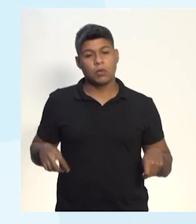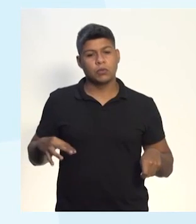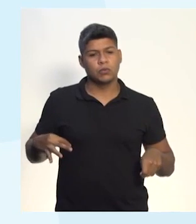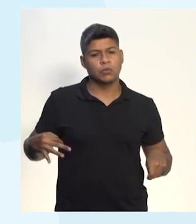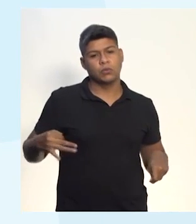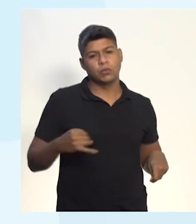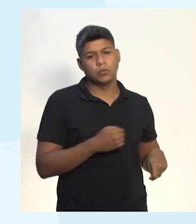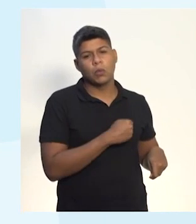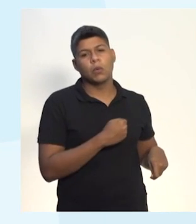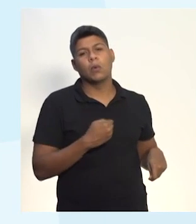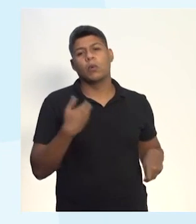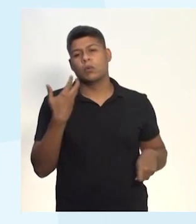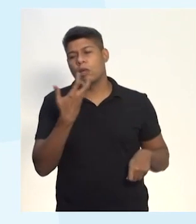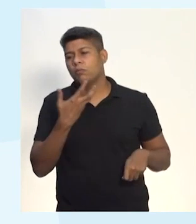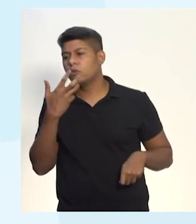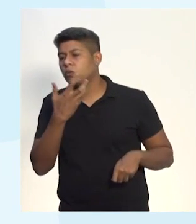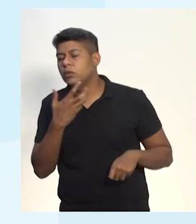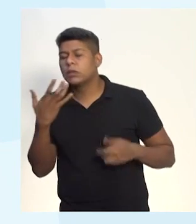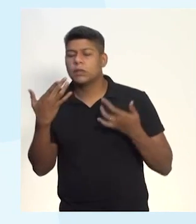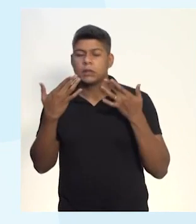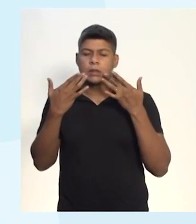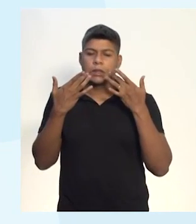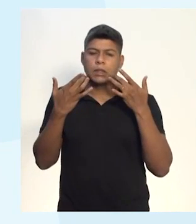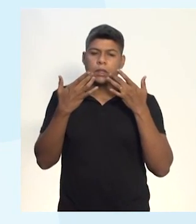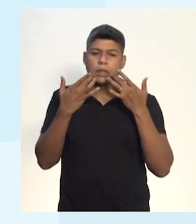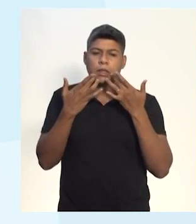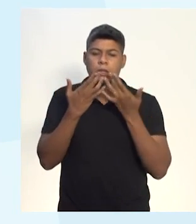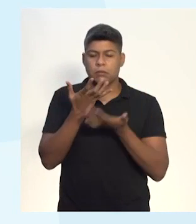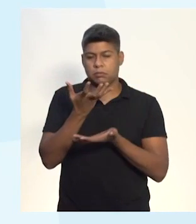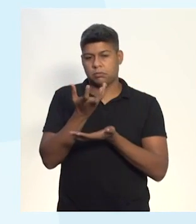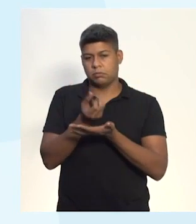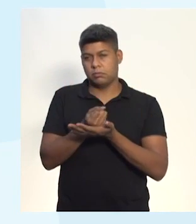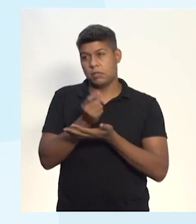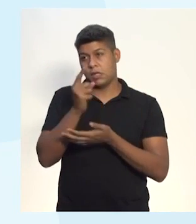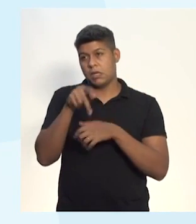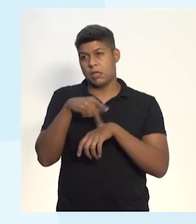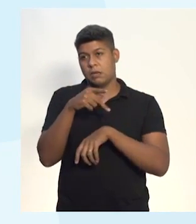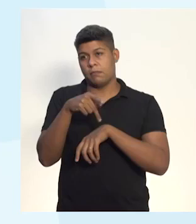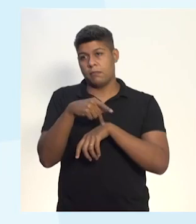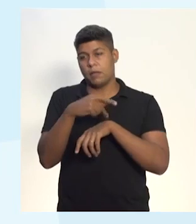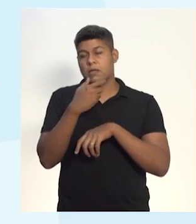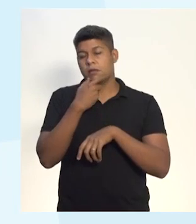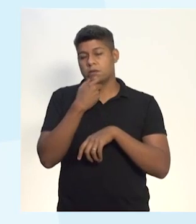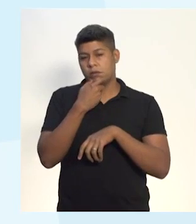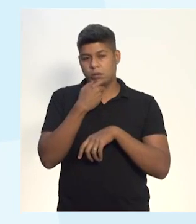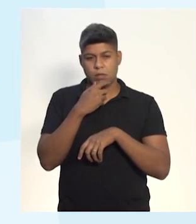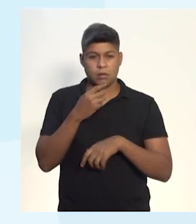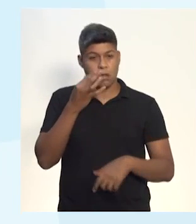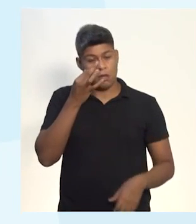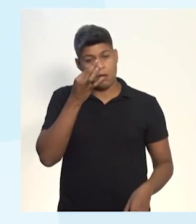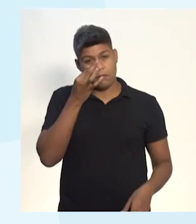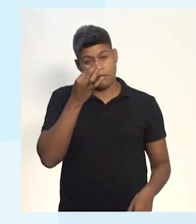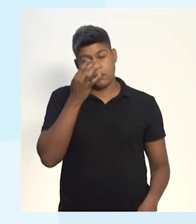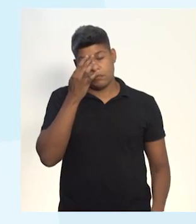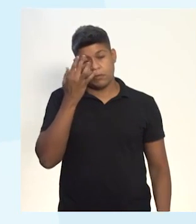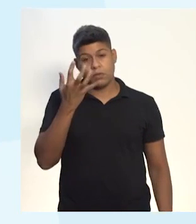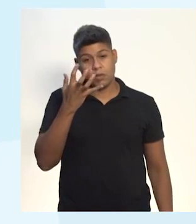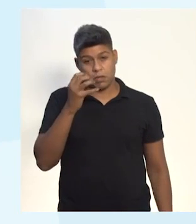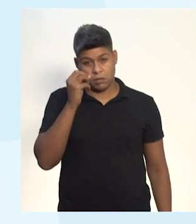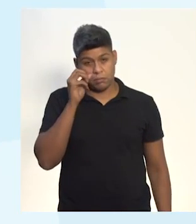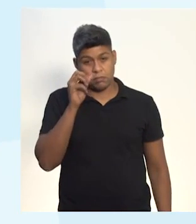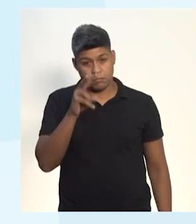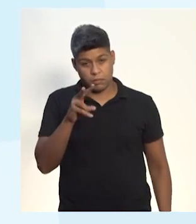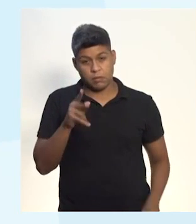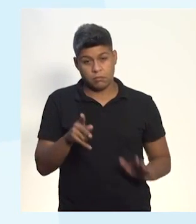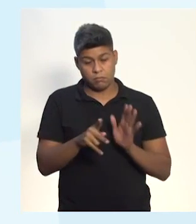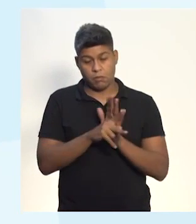o musical dos Miseráveis, né, que foi gravado em Londres e está lá na íntegra, ao vivo, para quem quiser assistir,